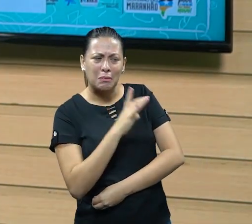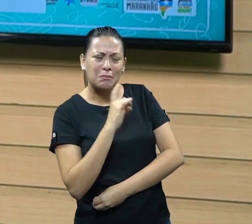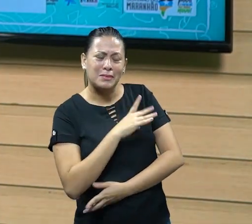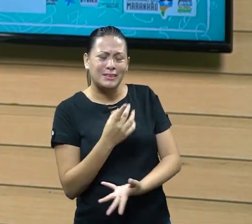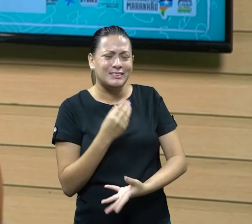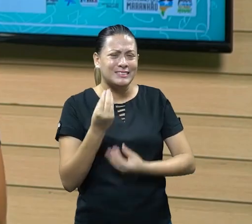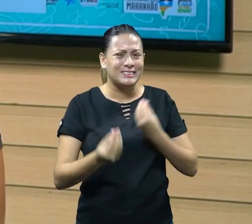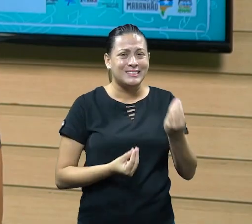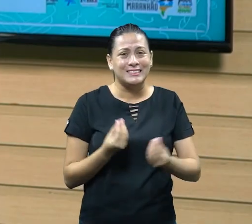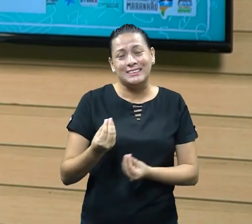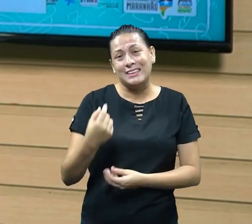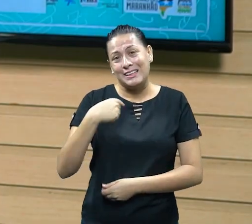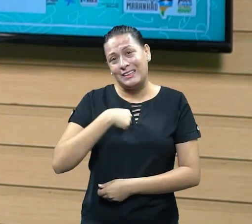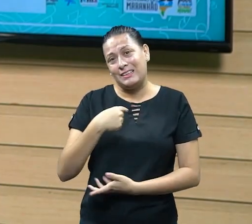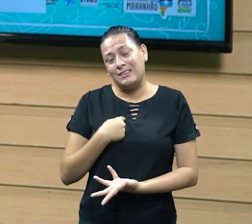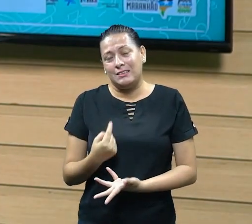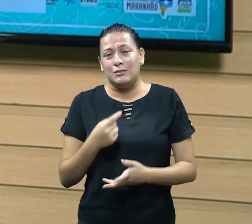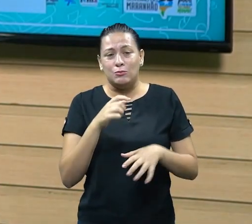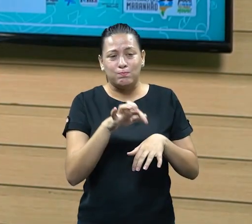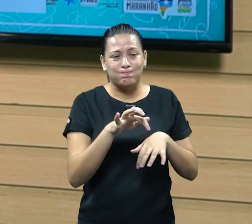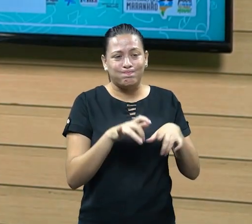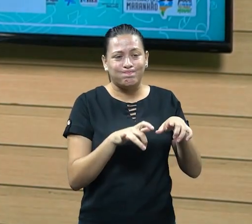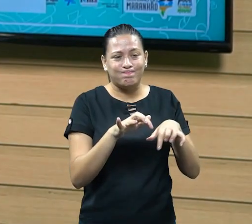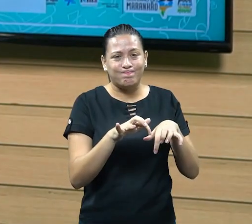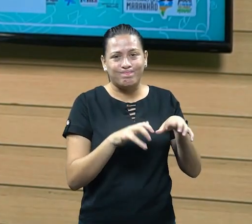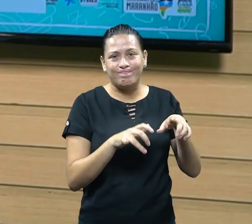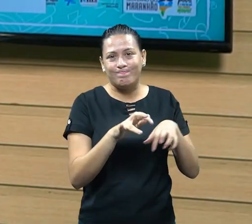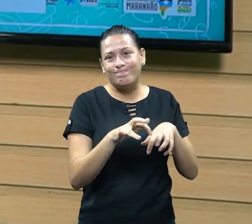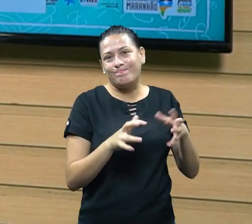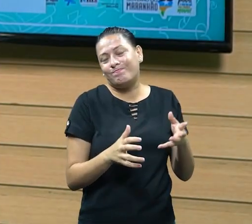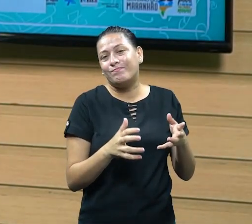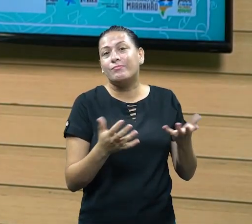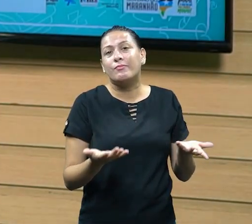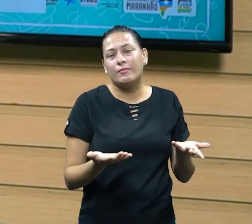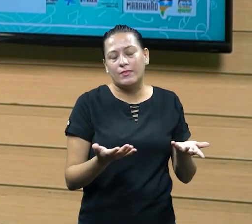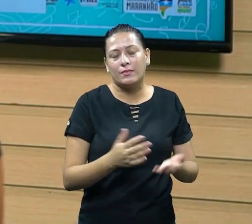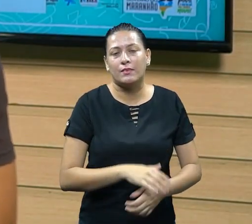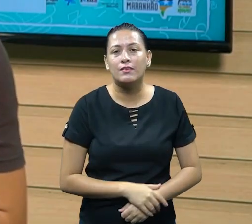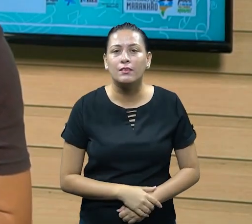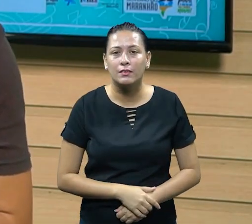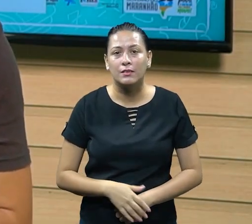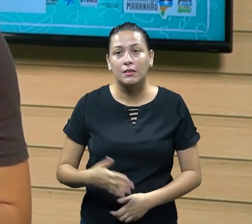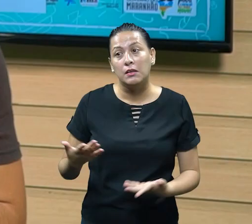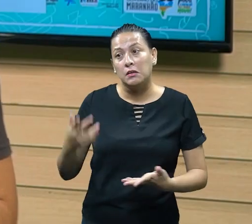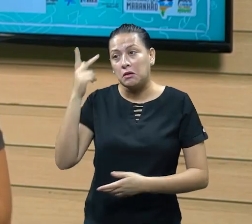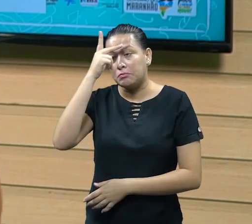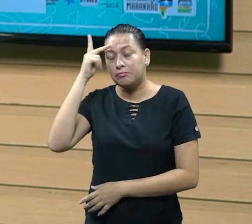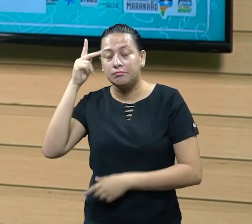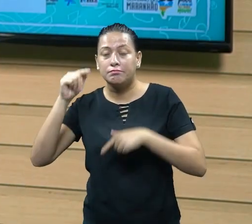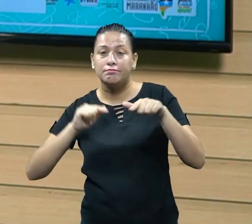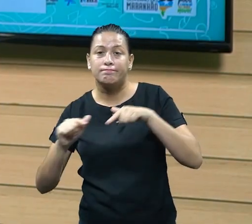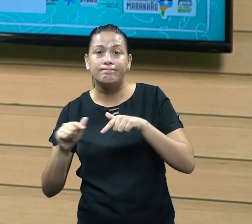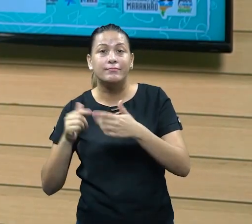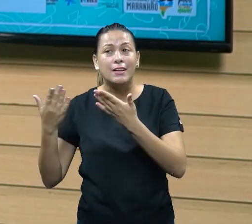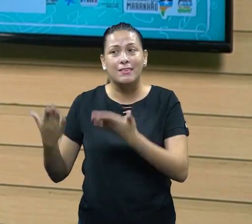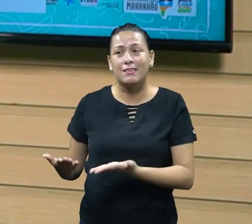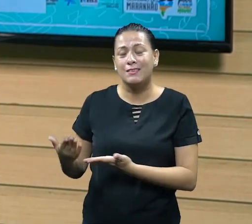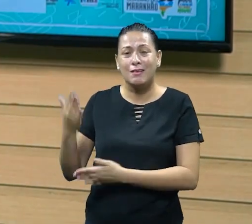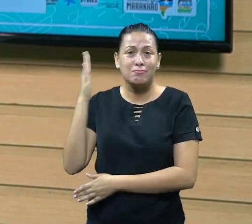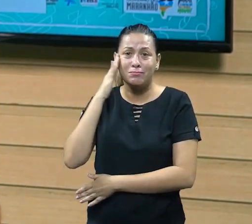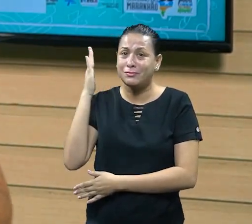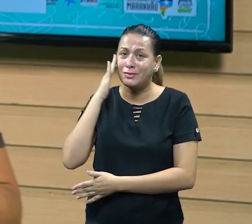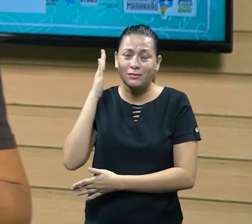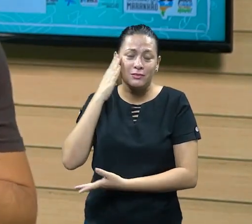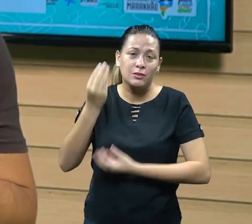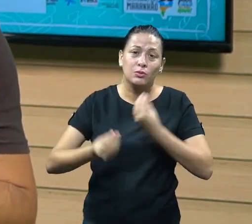zero, eu dominava e o meu colega de trabalho, meu concorrente, no mercado de trabalho não entendia, agora é 0 a 0, causa